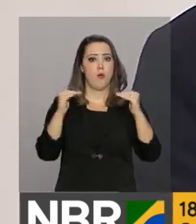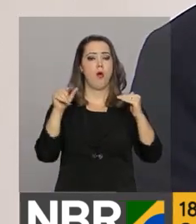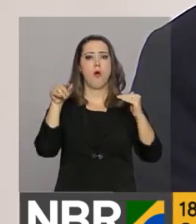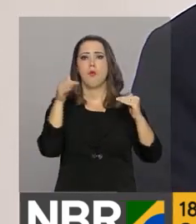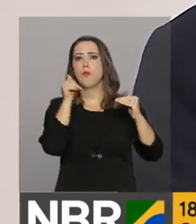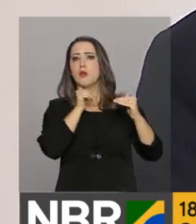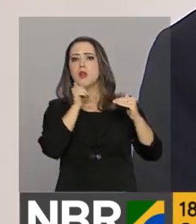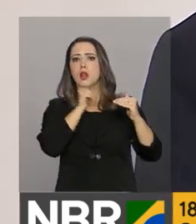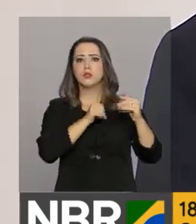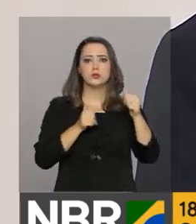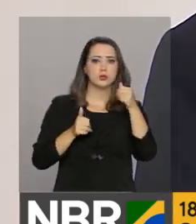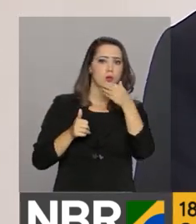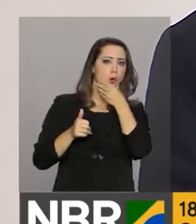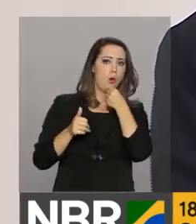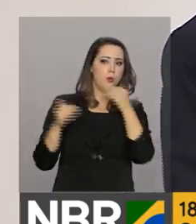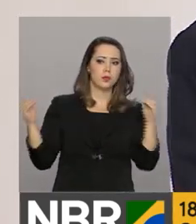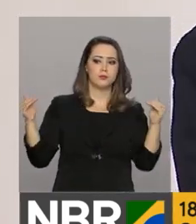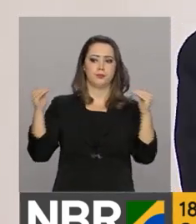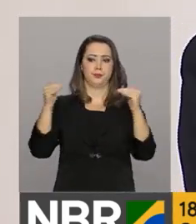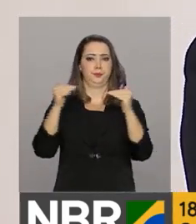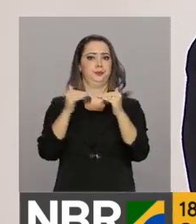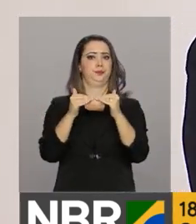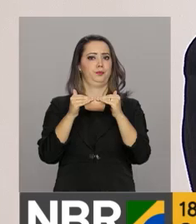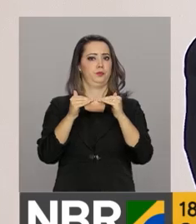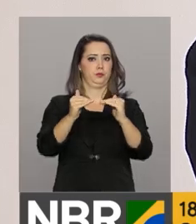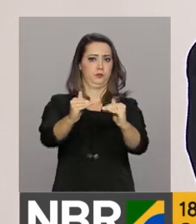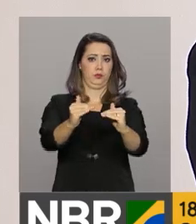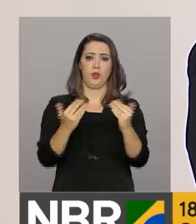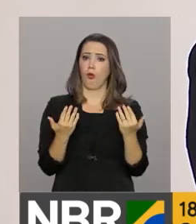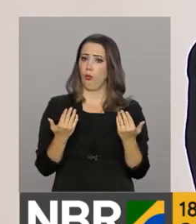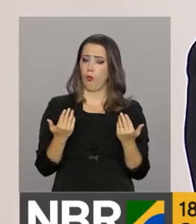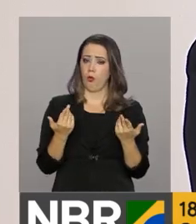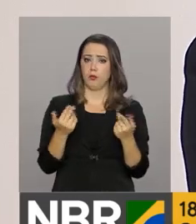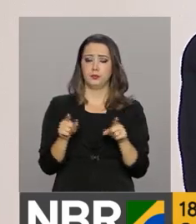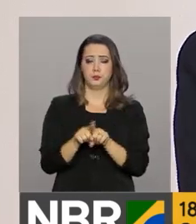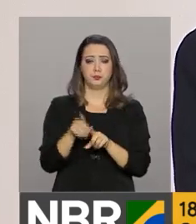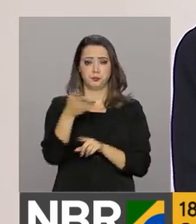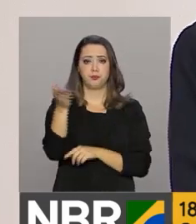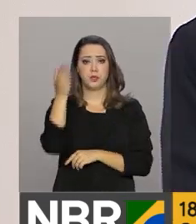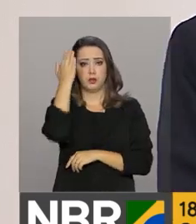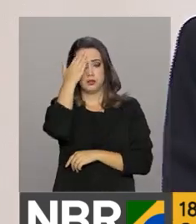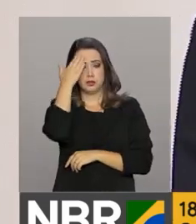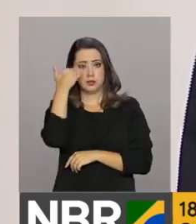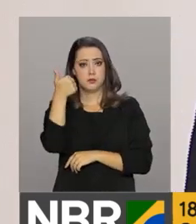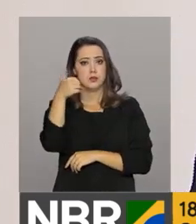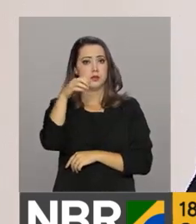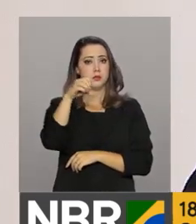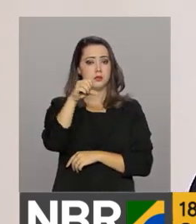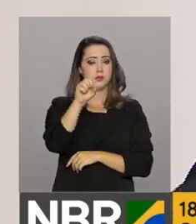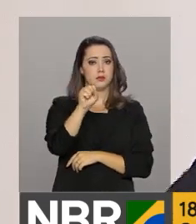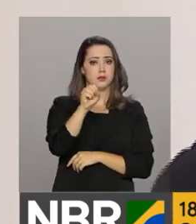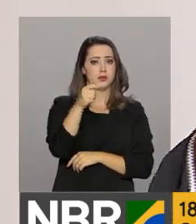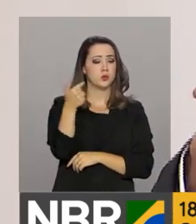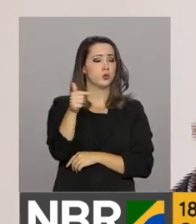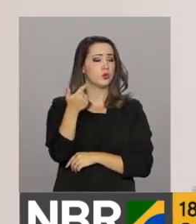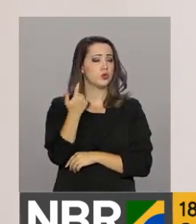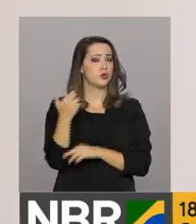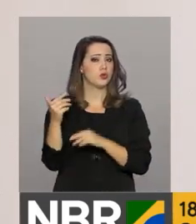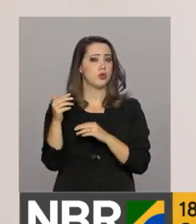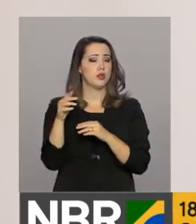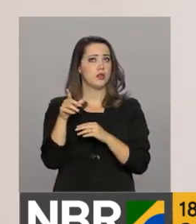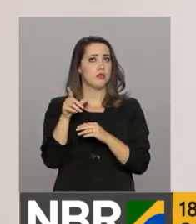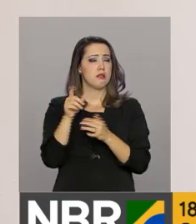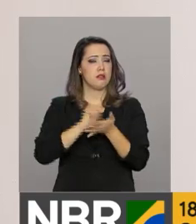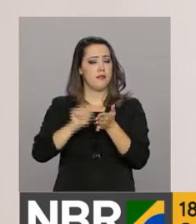cumprir o preceito constitucional vocês sabem que até 1988 a regra da igualdade que estava sendo formulada todos são